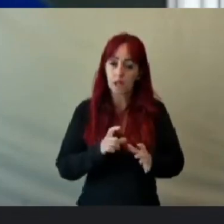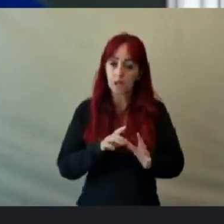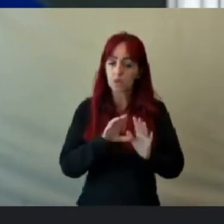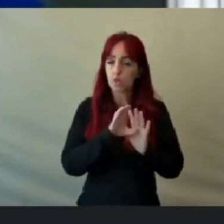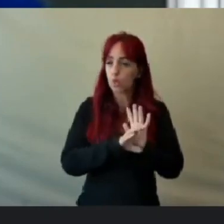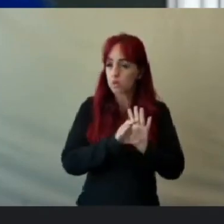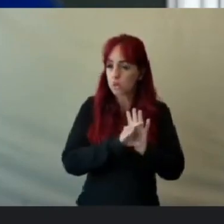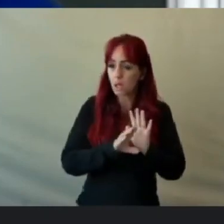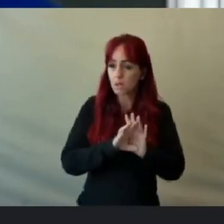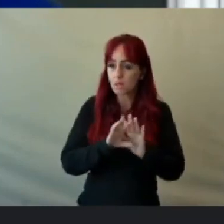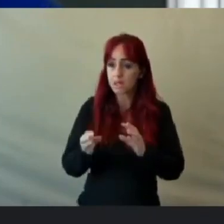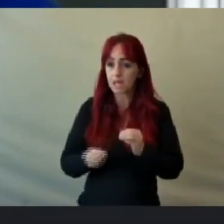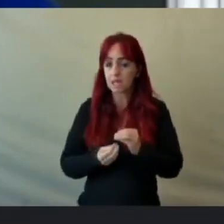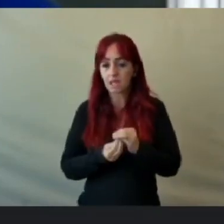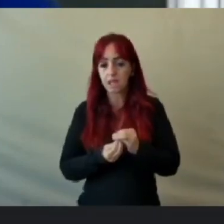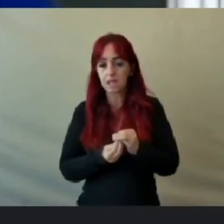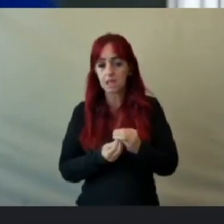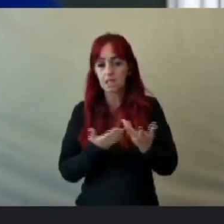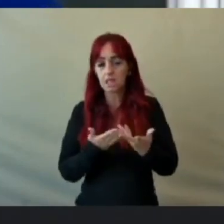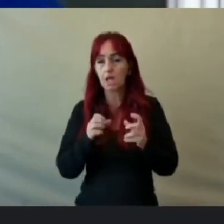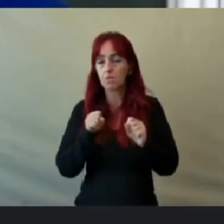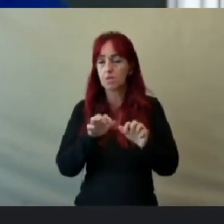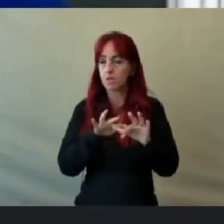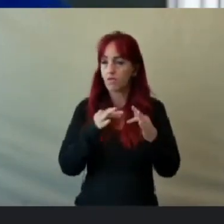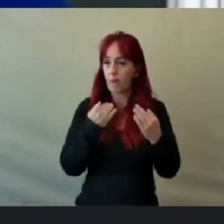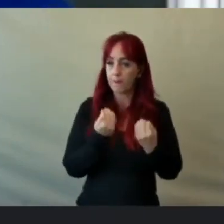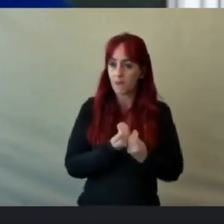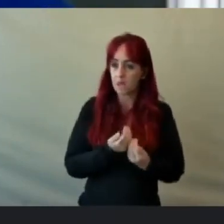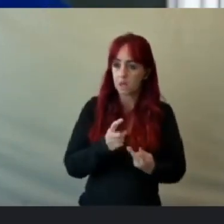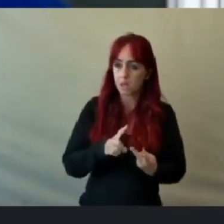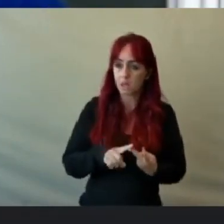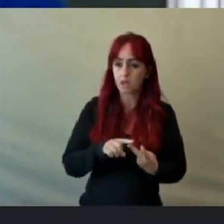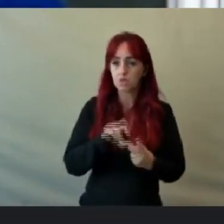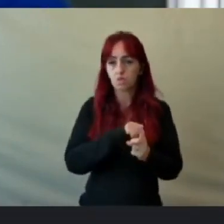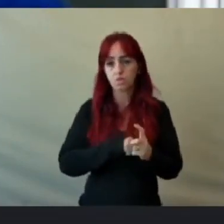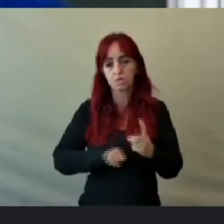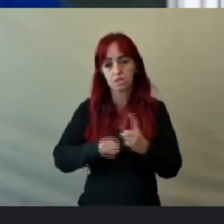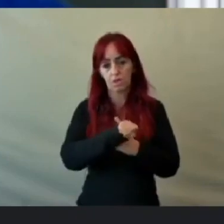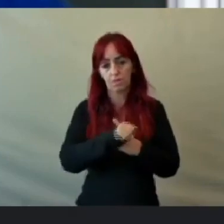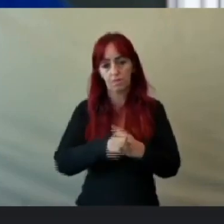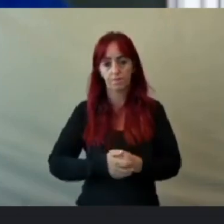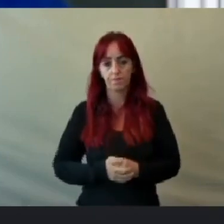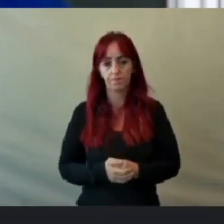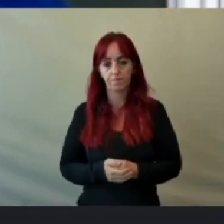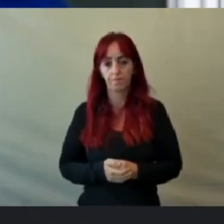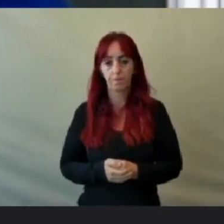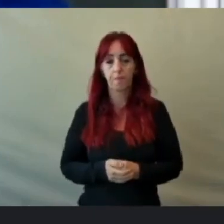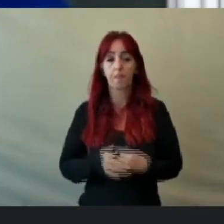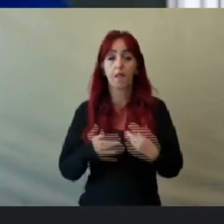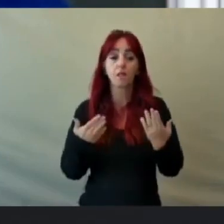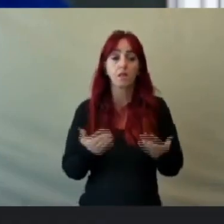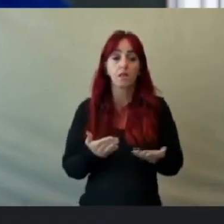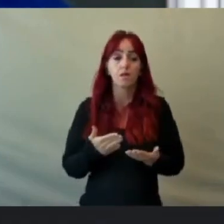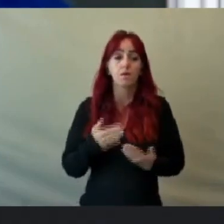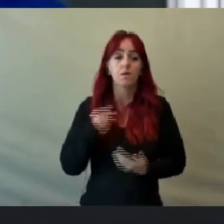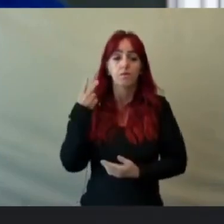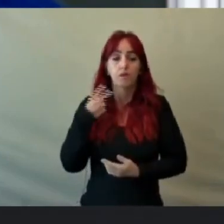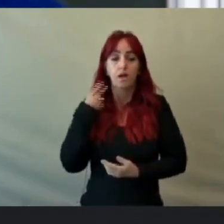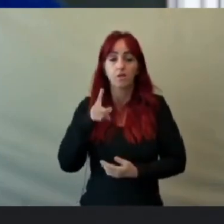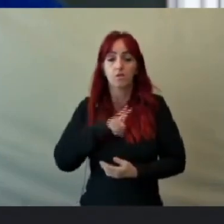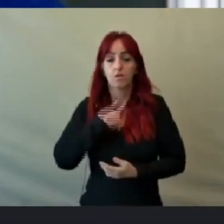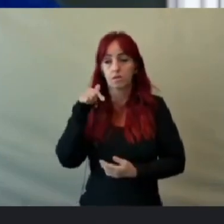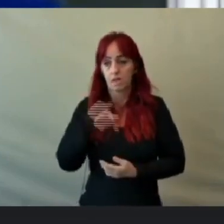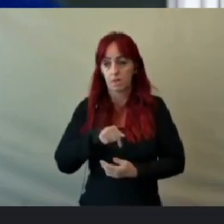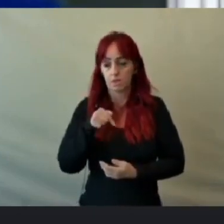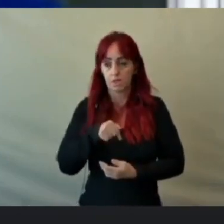familiar seja no seu contexto social acredito vereador que temos aqui não sei mais colegas da saúde